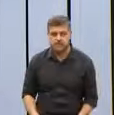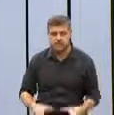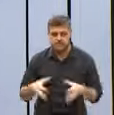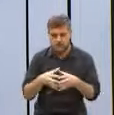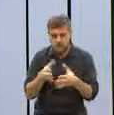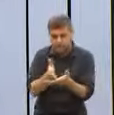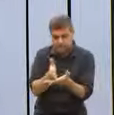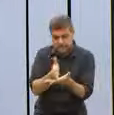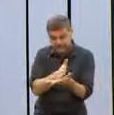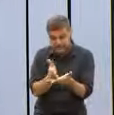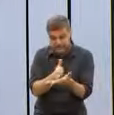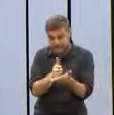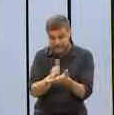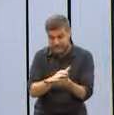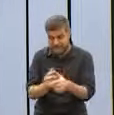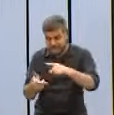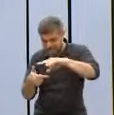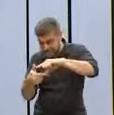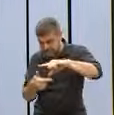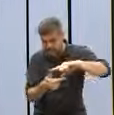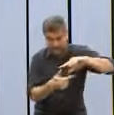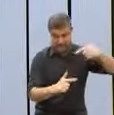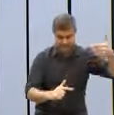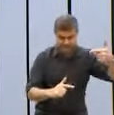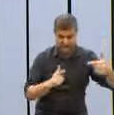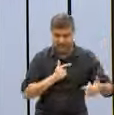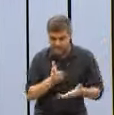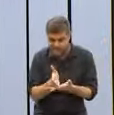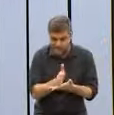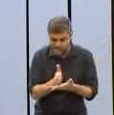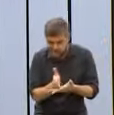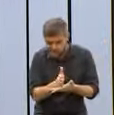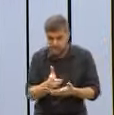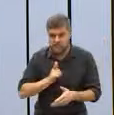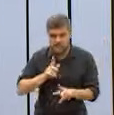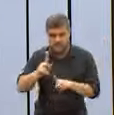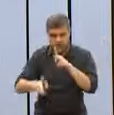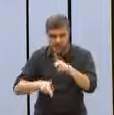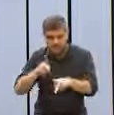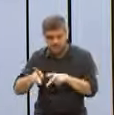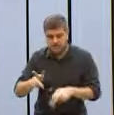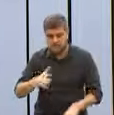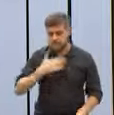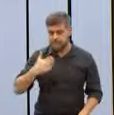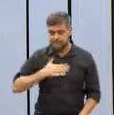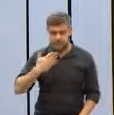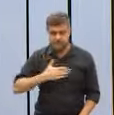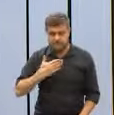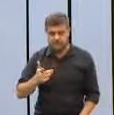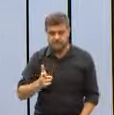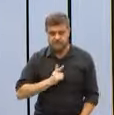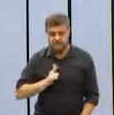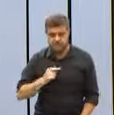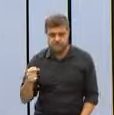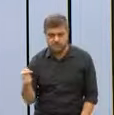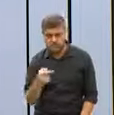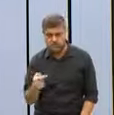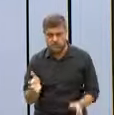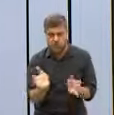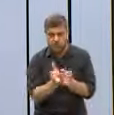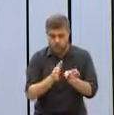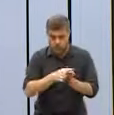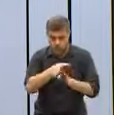progressista, e eu brinco com uma turma do meio aí. A participação popular foi, como diz, pegou todo mundo de surpresa,